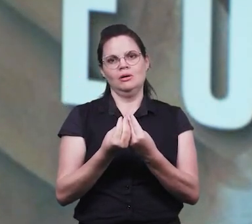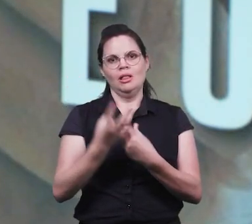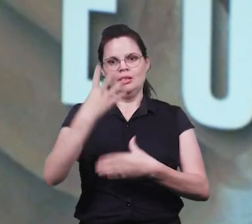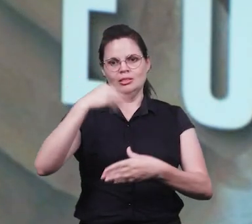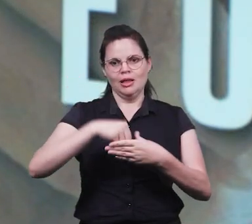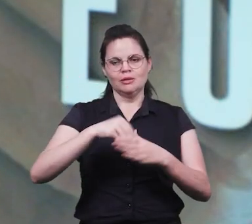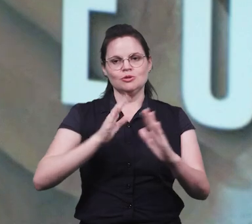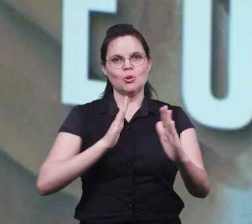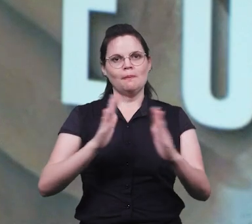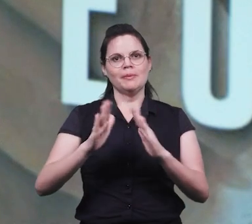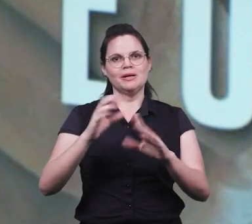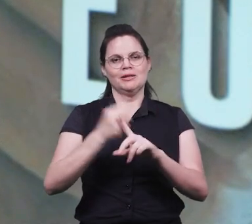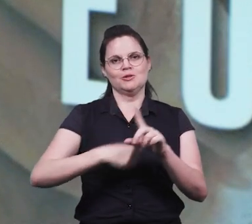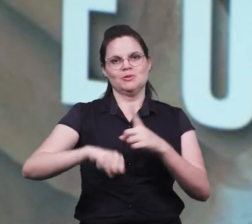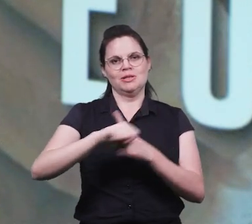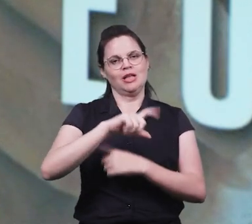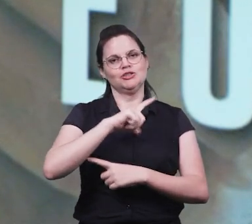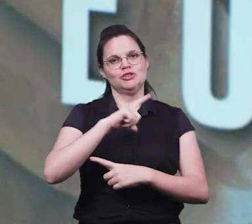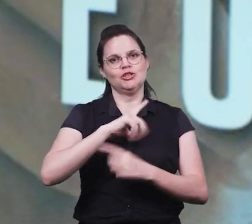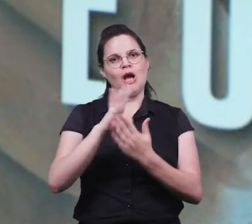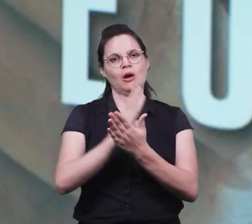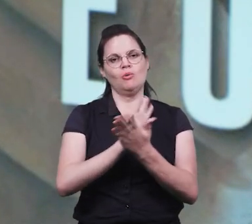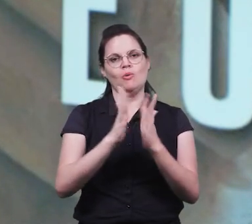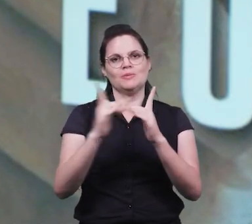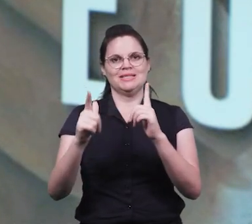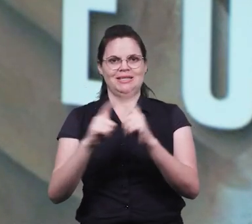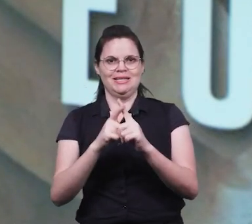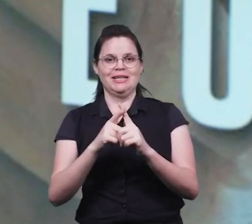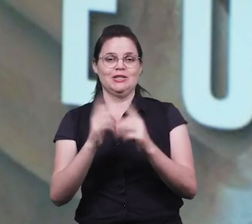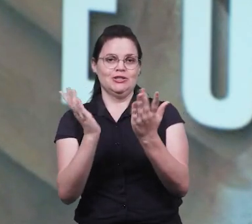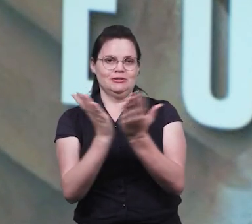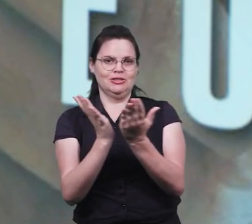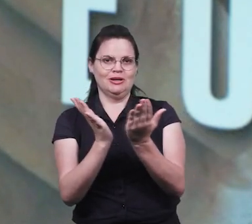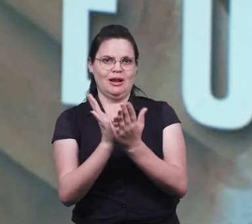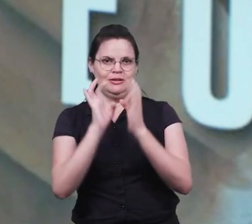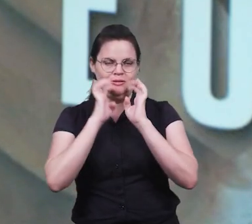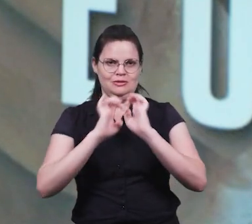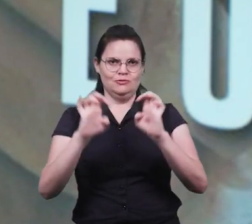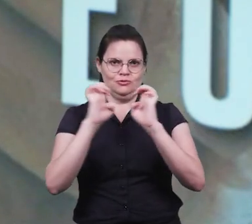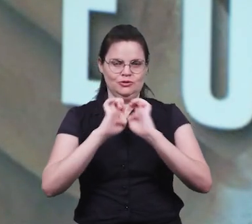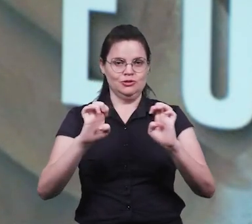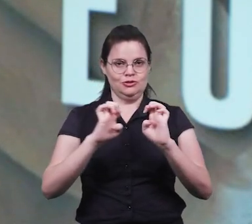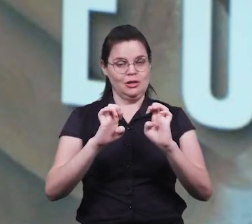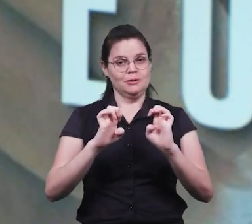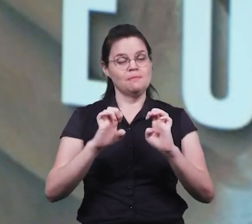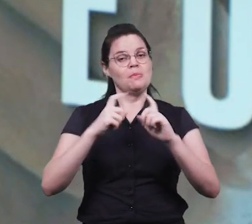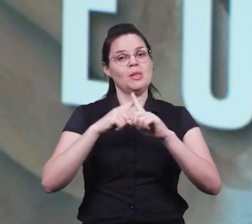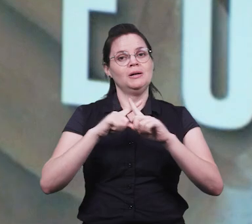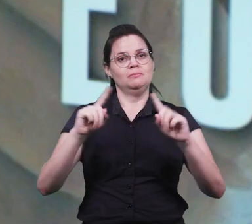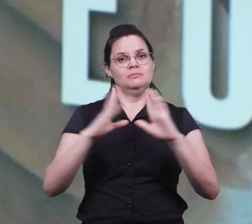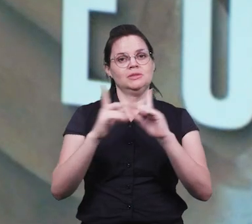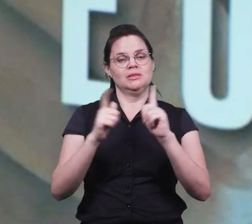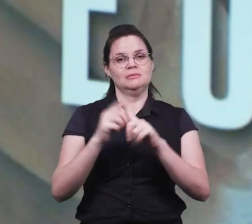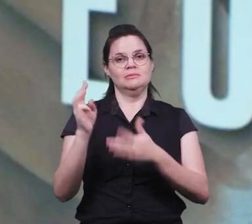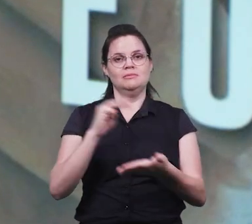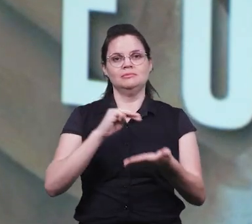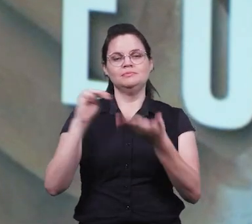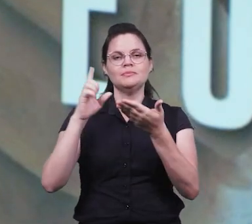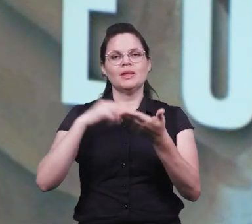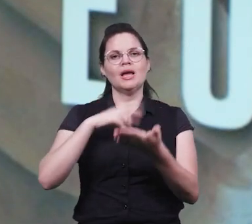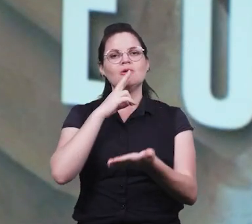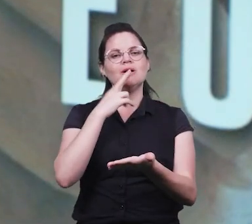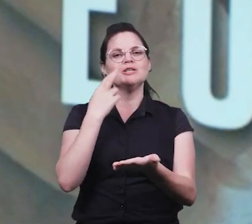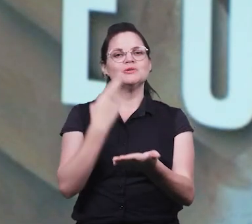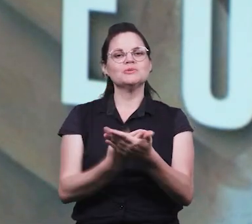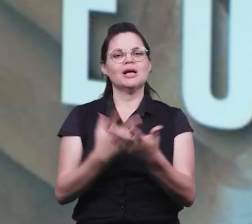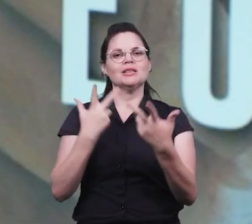evangélica como resultado de um acontecimento previsto para o tempo presente, como está escrito no livro